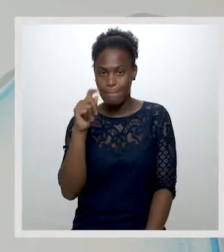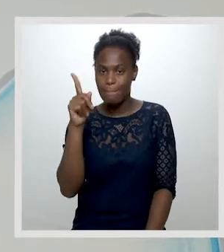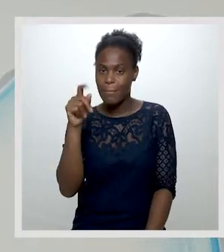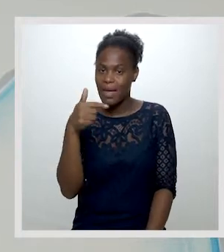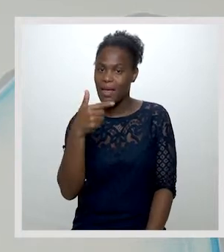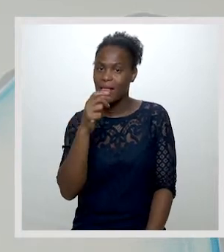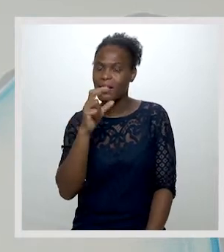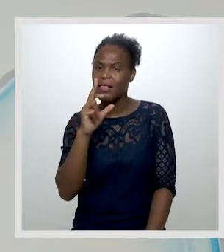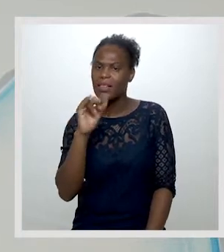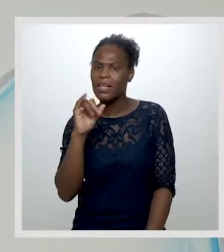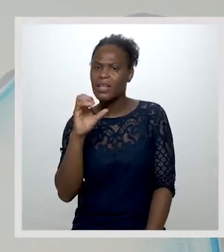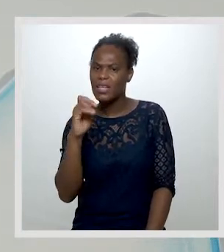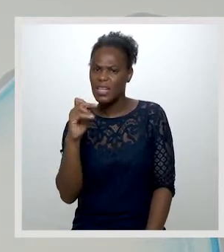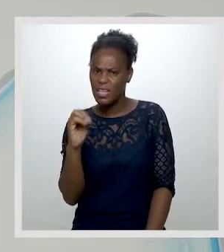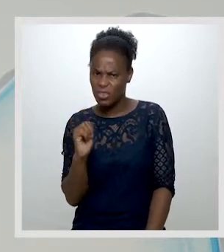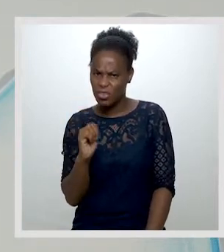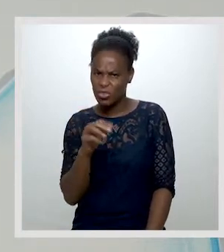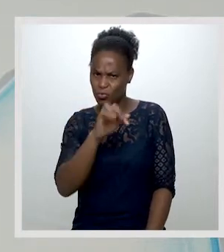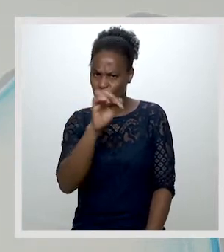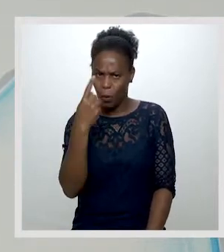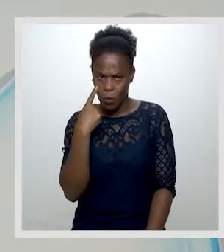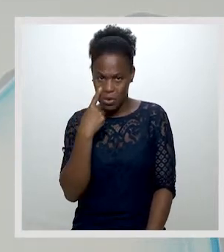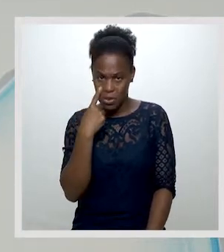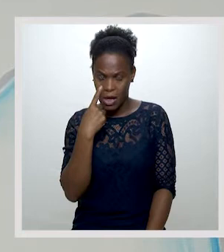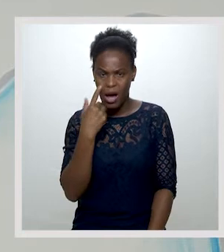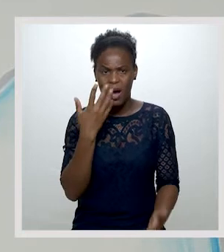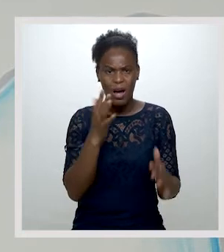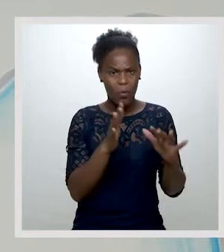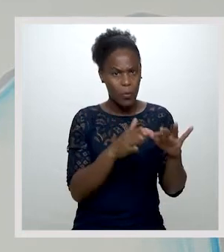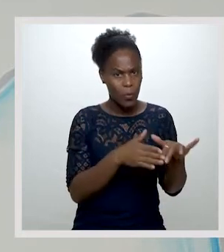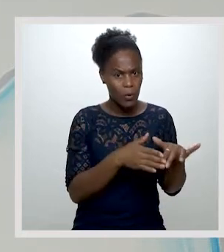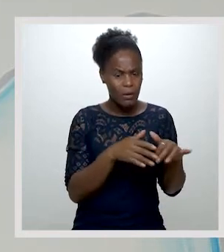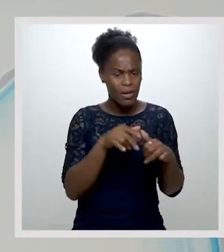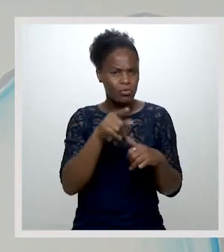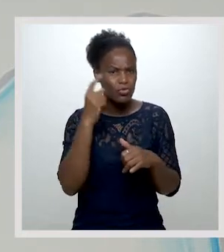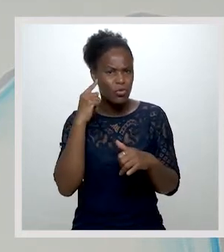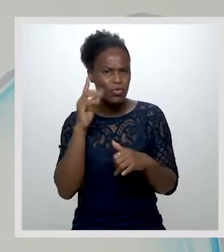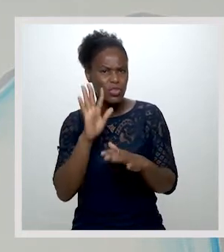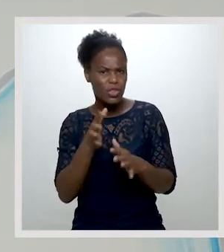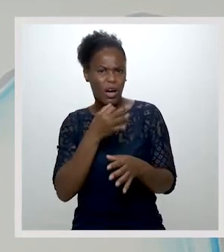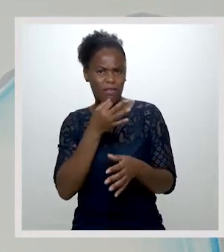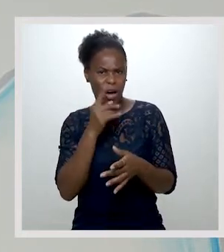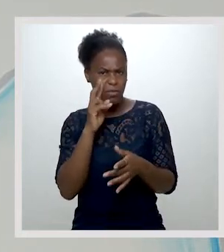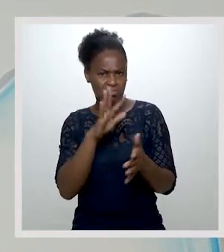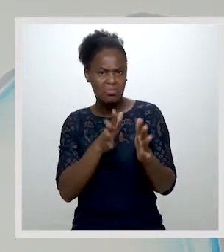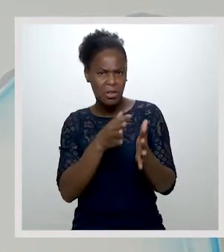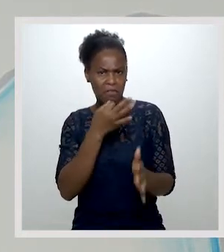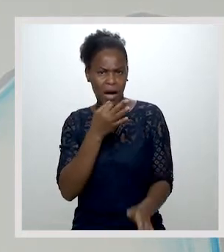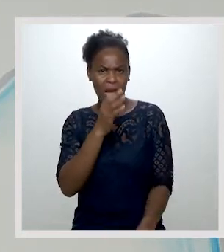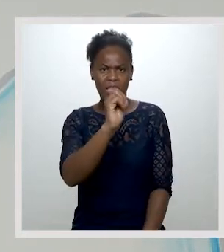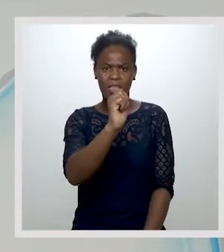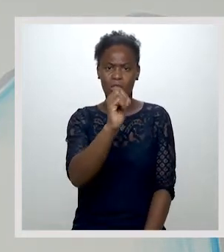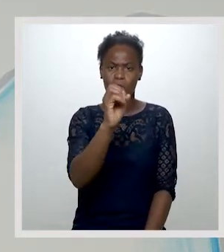vocês já ouviram falar dos sólidos, não é? Mas antes de falarmos propriamente dita de